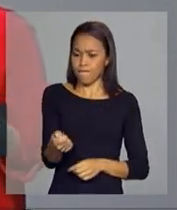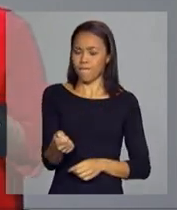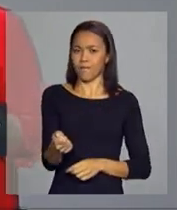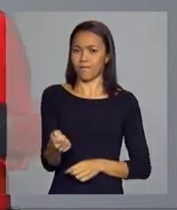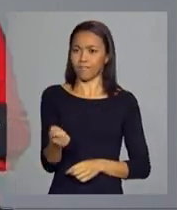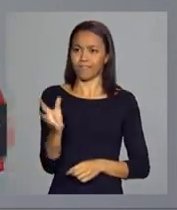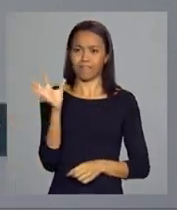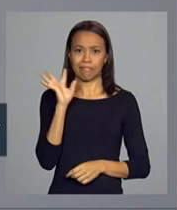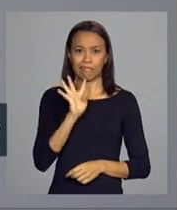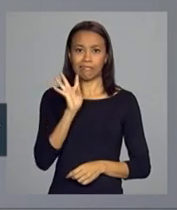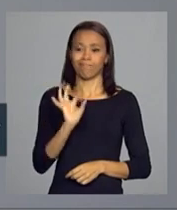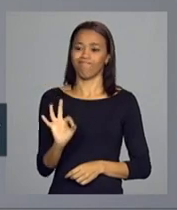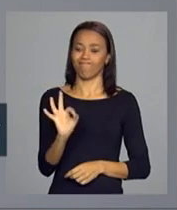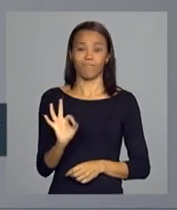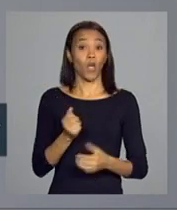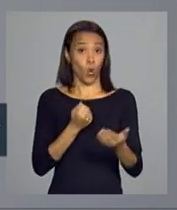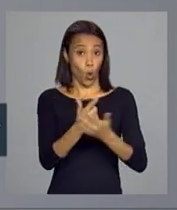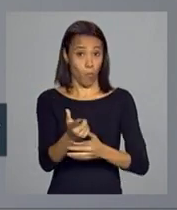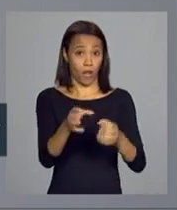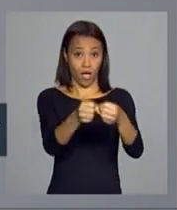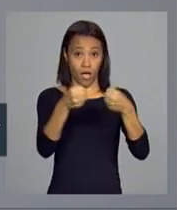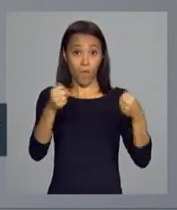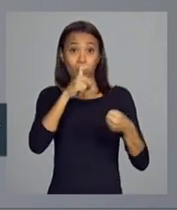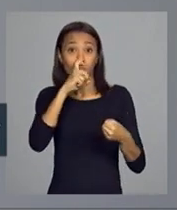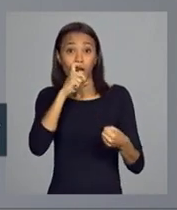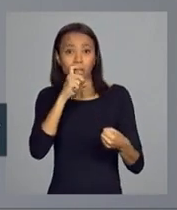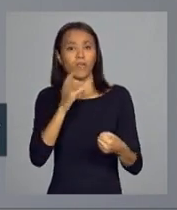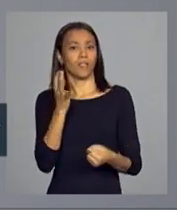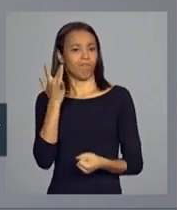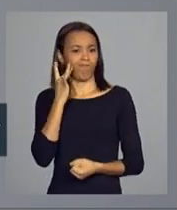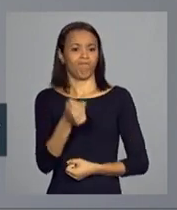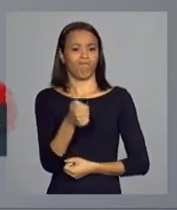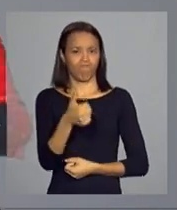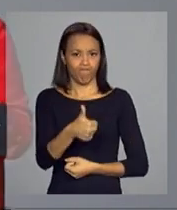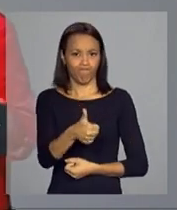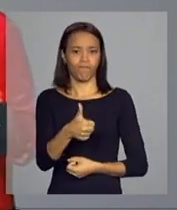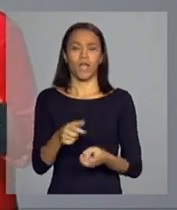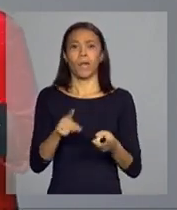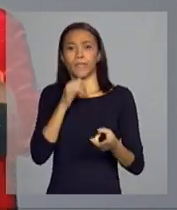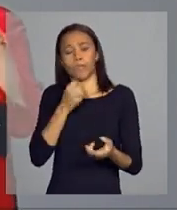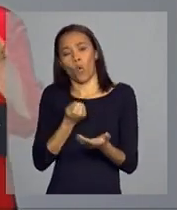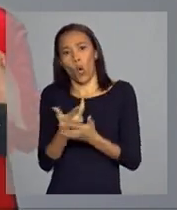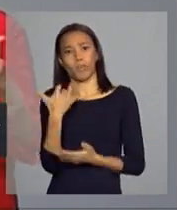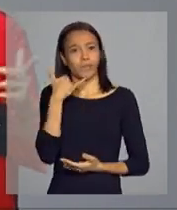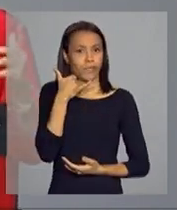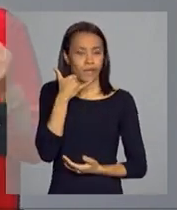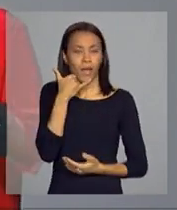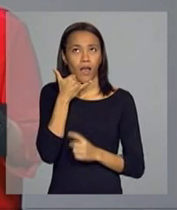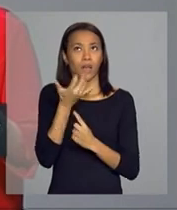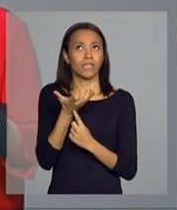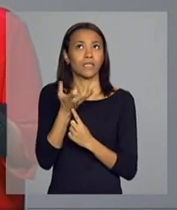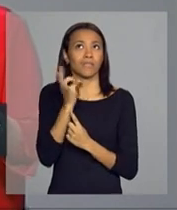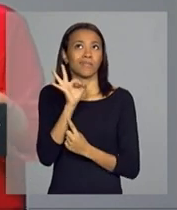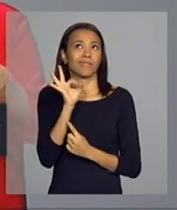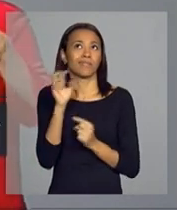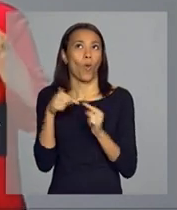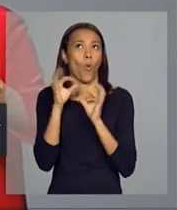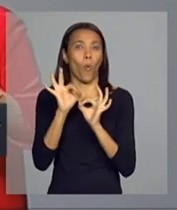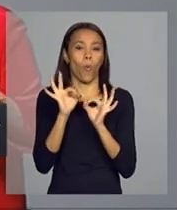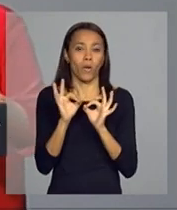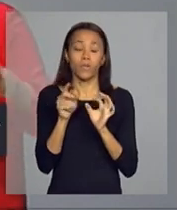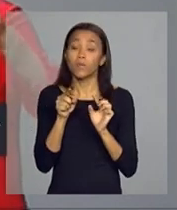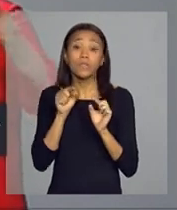direito. Quer comprar uma geladeira e quer que ela funcione direito. Quer que o seu celular, o sinal, seja correto.